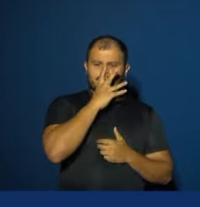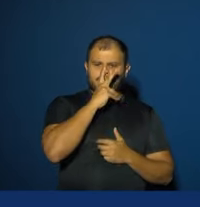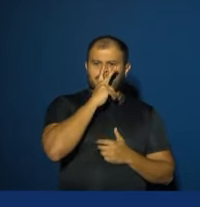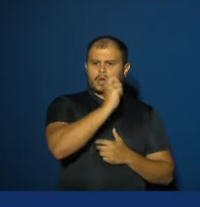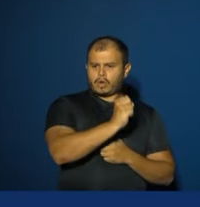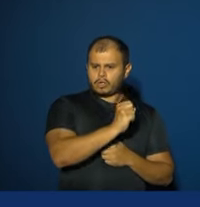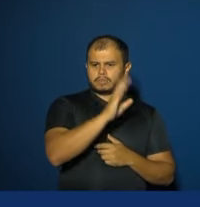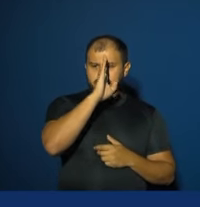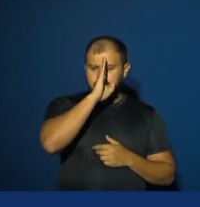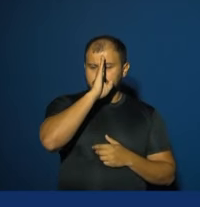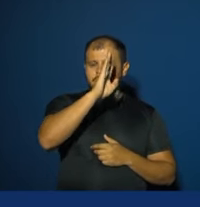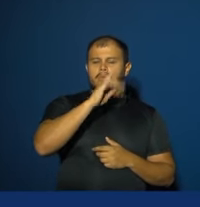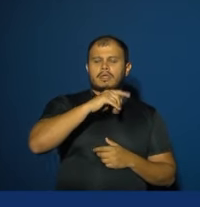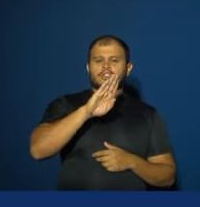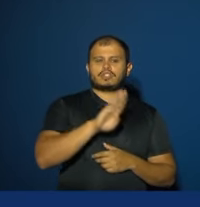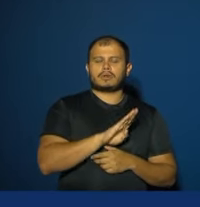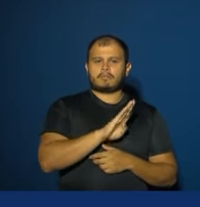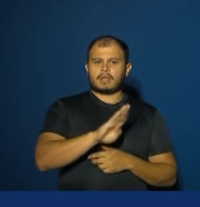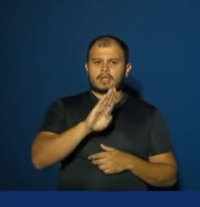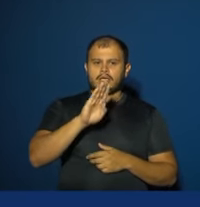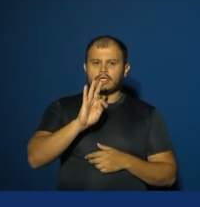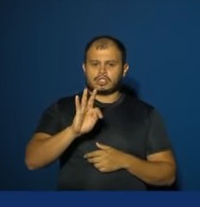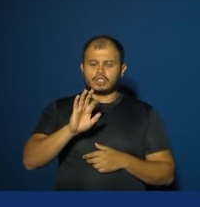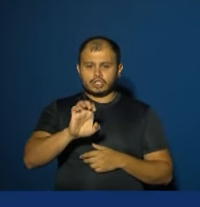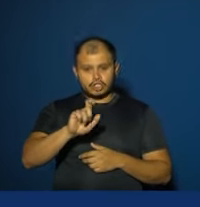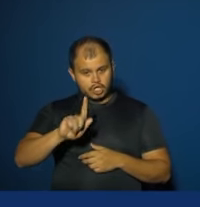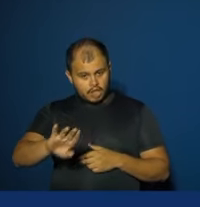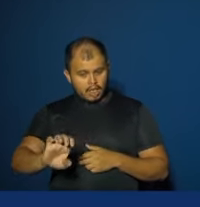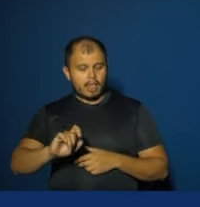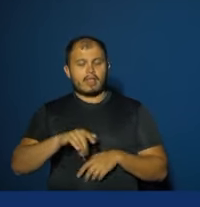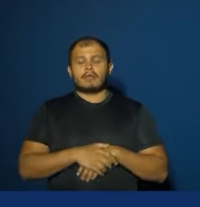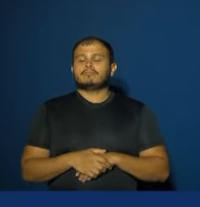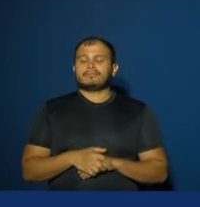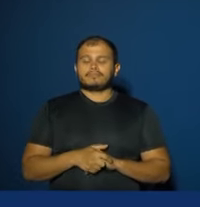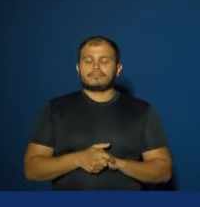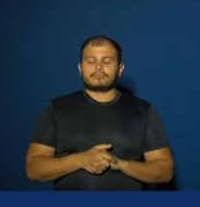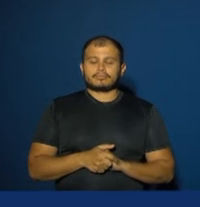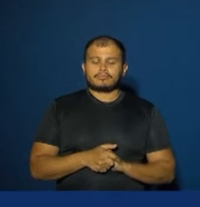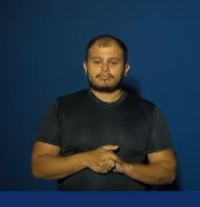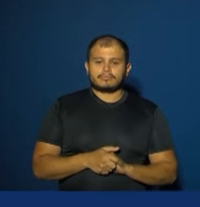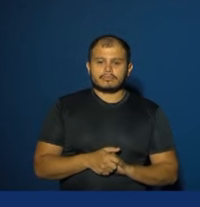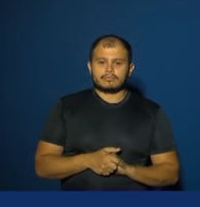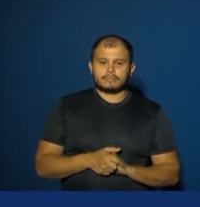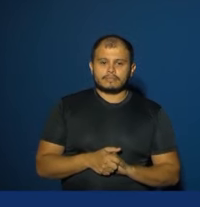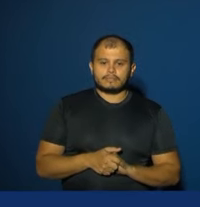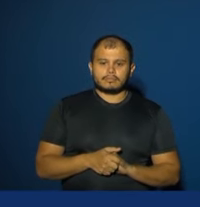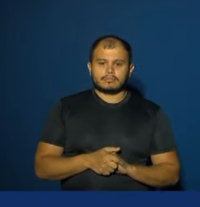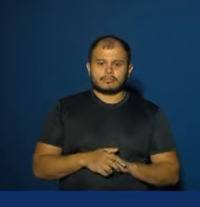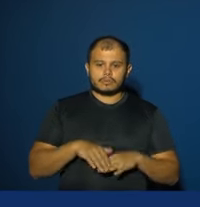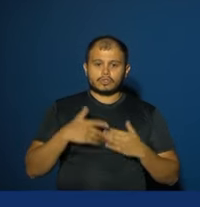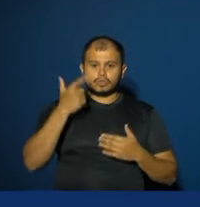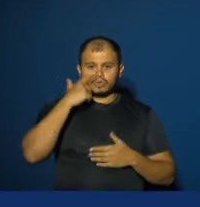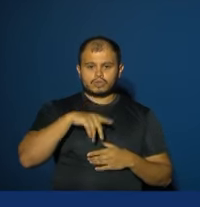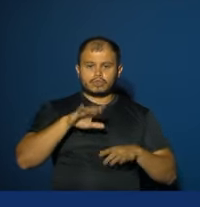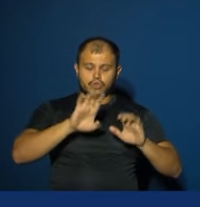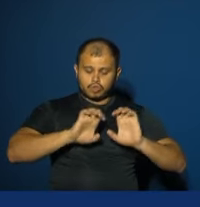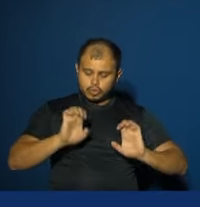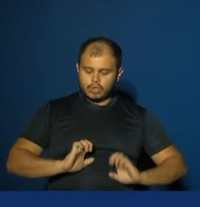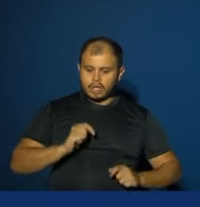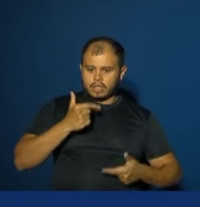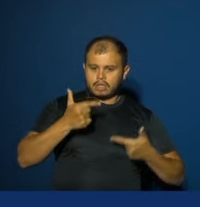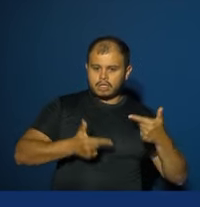principalmente da da pge e e outros né e assim foi então a gente eh estruturou esse trabalho